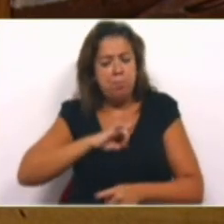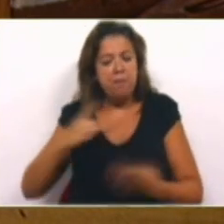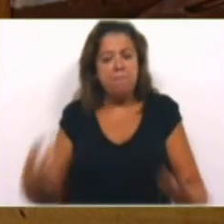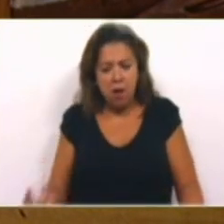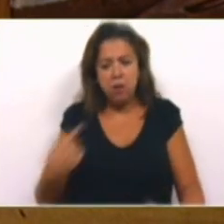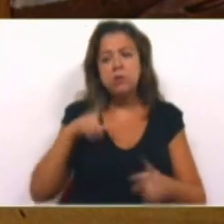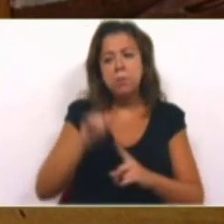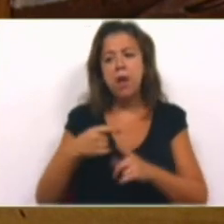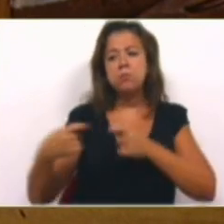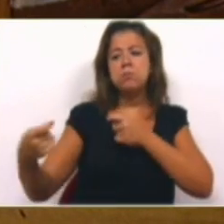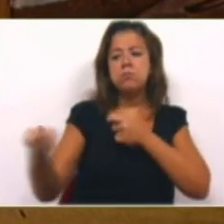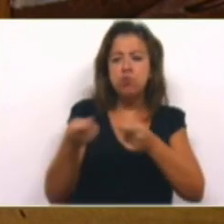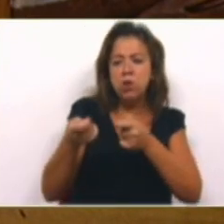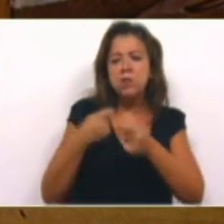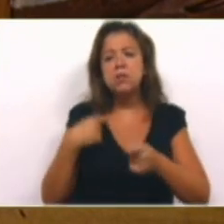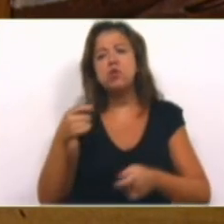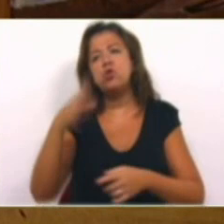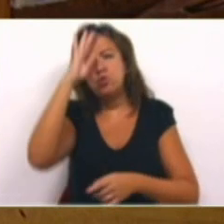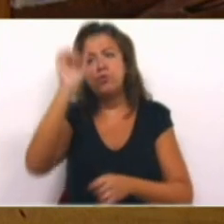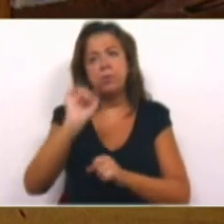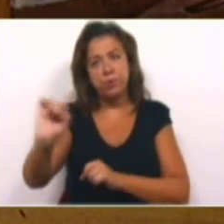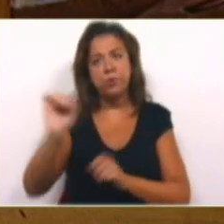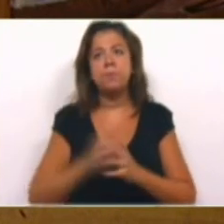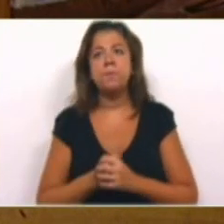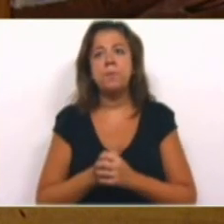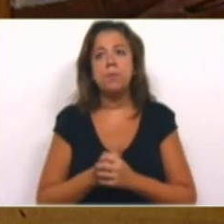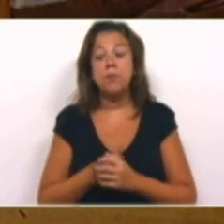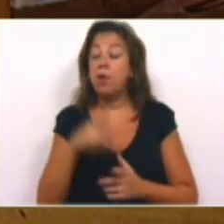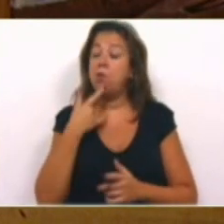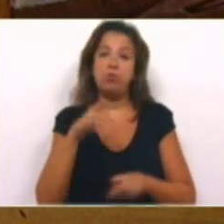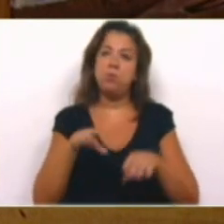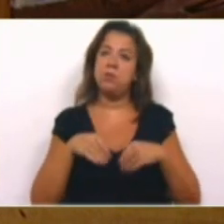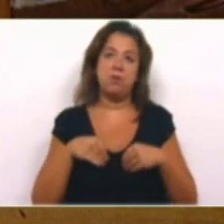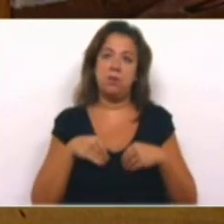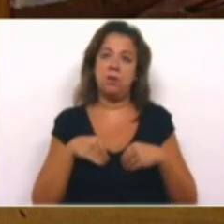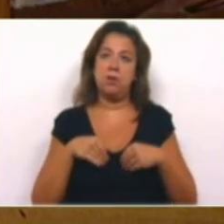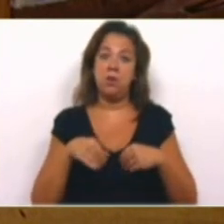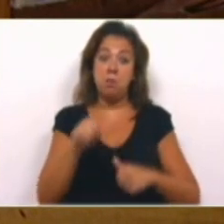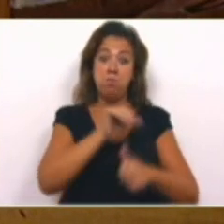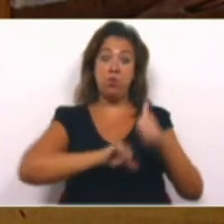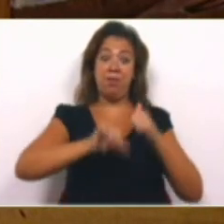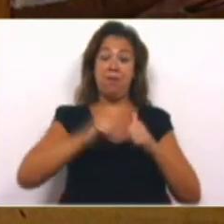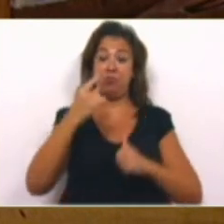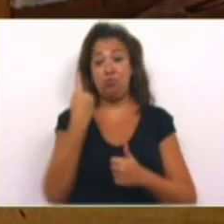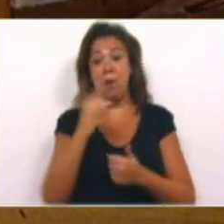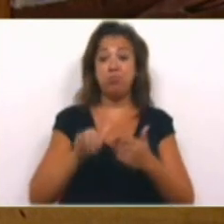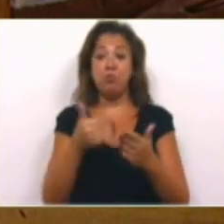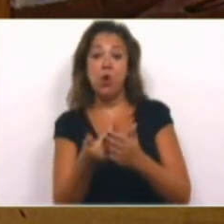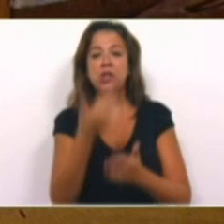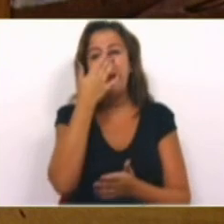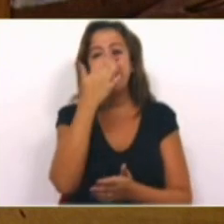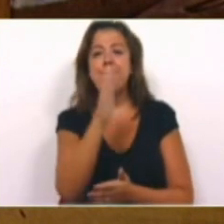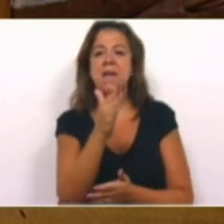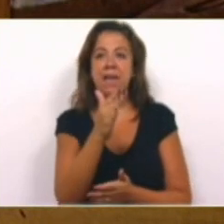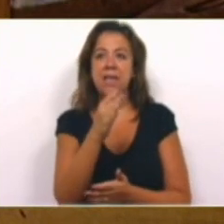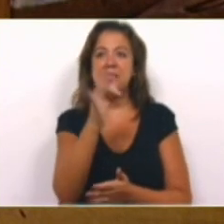próprios organismos governamentais. Não podemos admitir que, por trás de uma proposta que parece